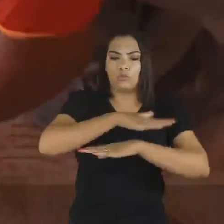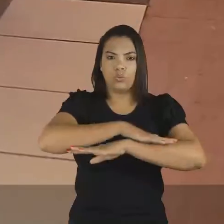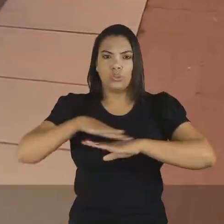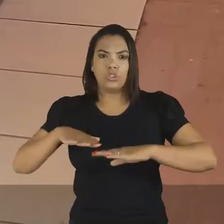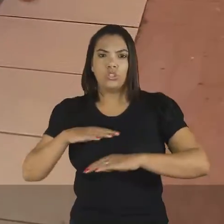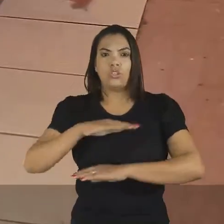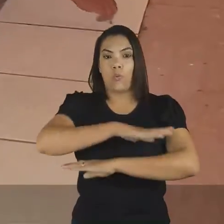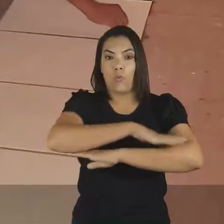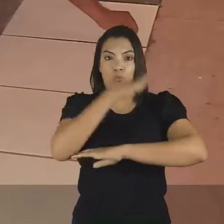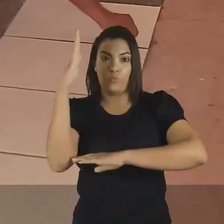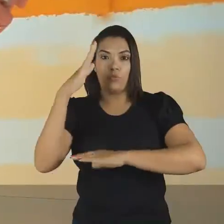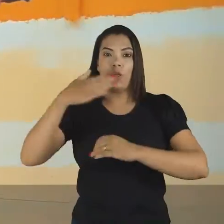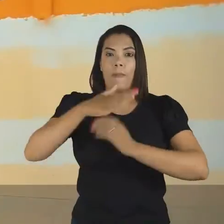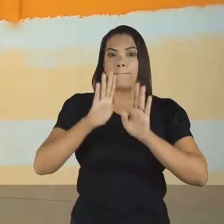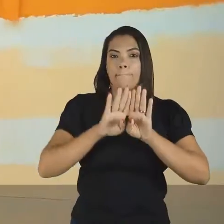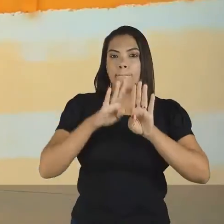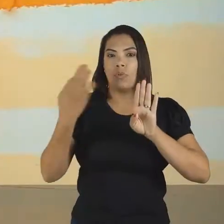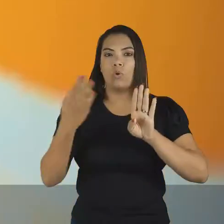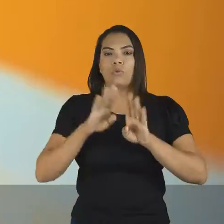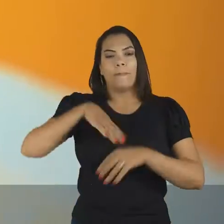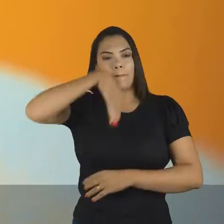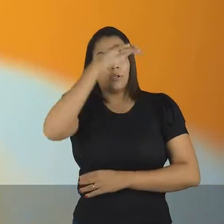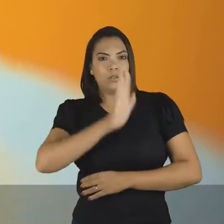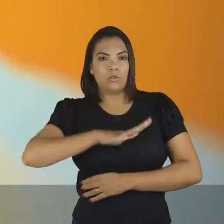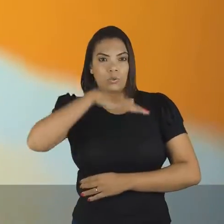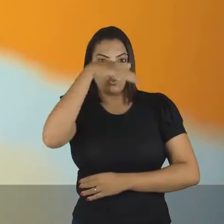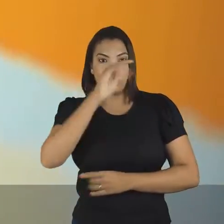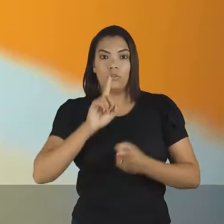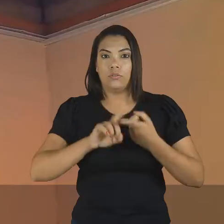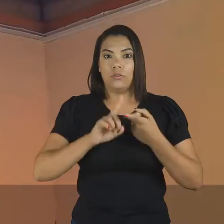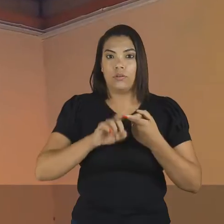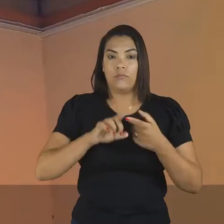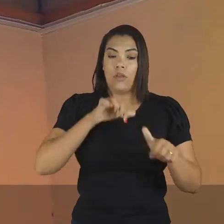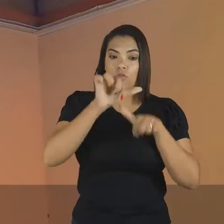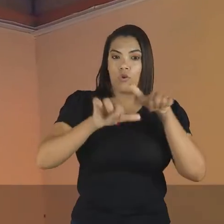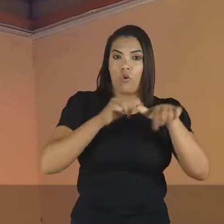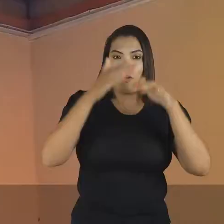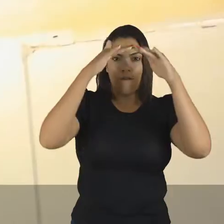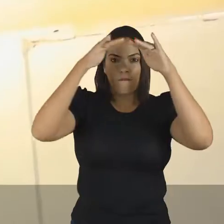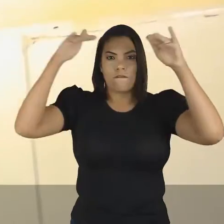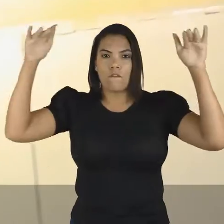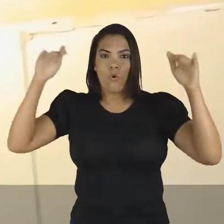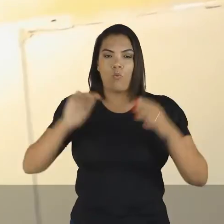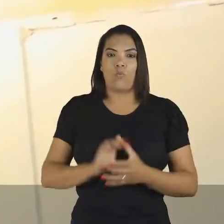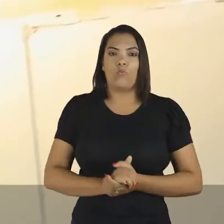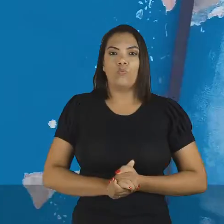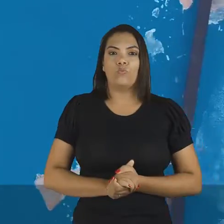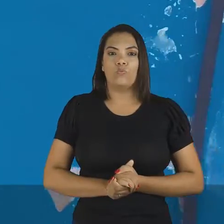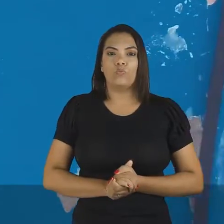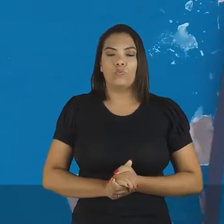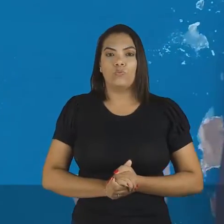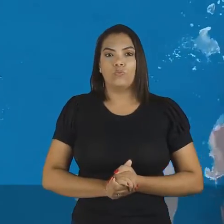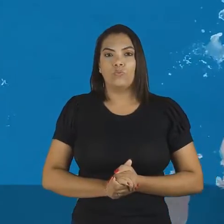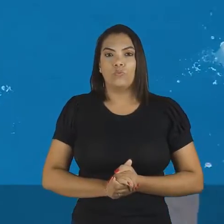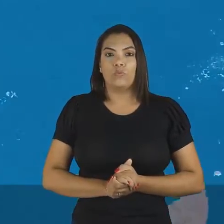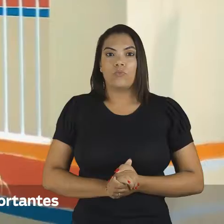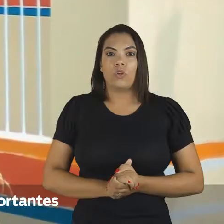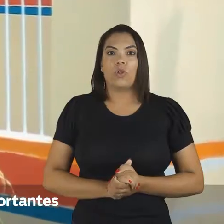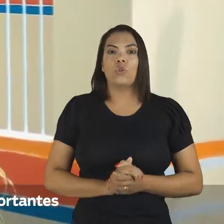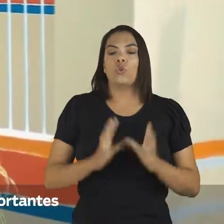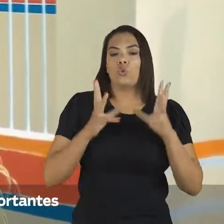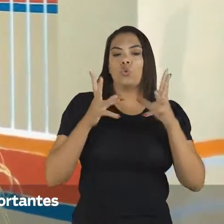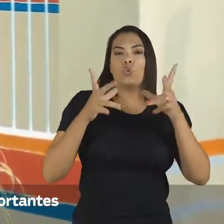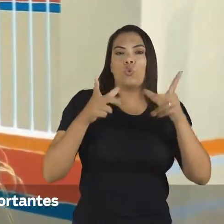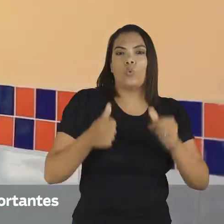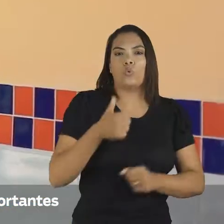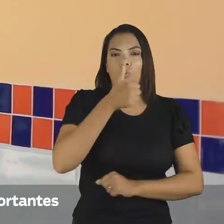piso, de portas e janelas, pinturas externas e internas, troca de forros e de divisórias. Ao